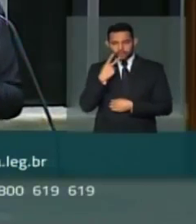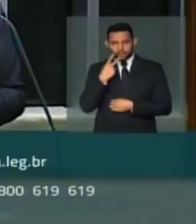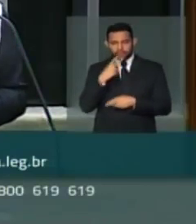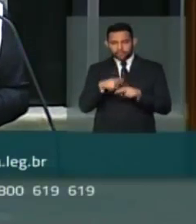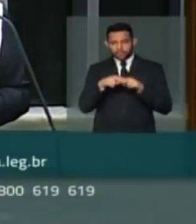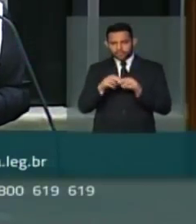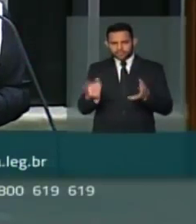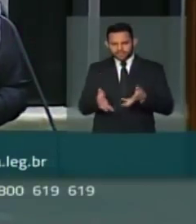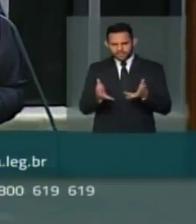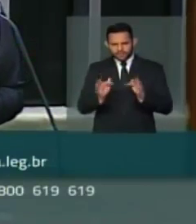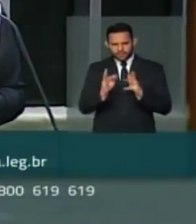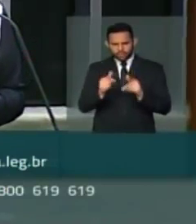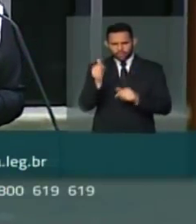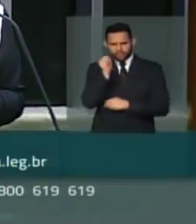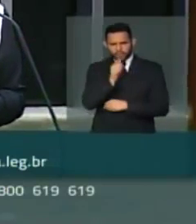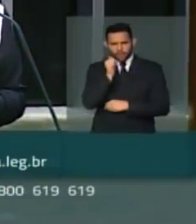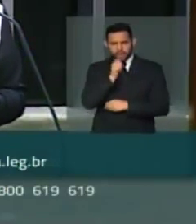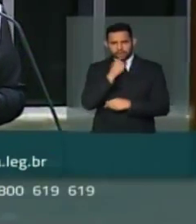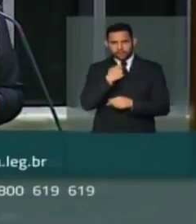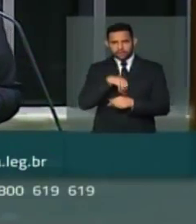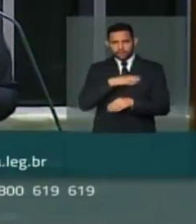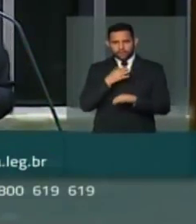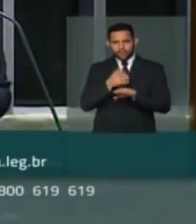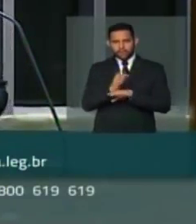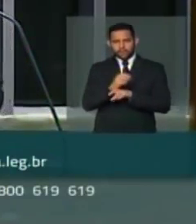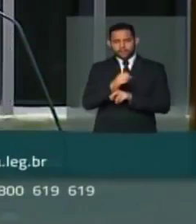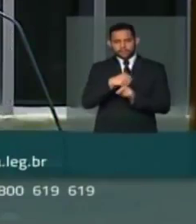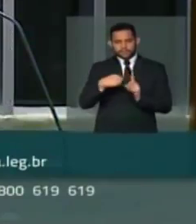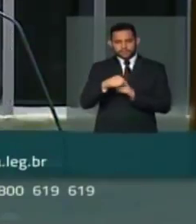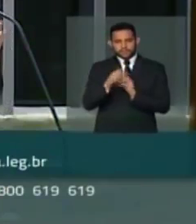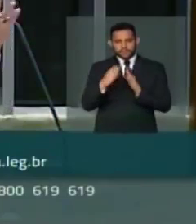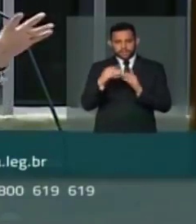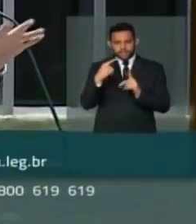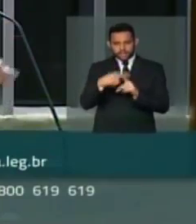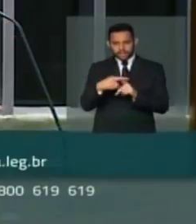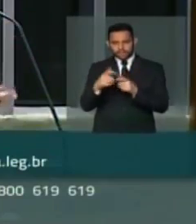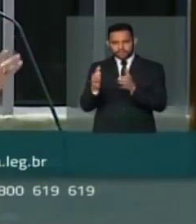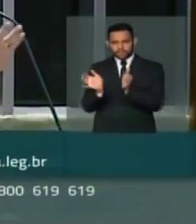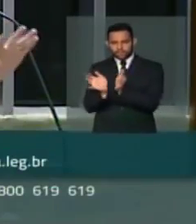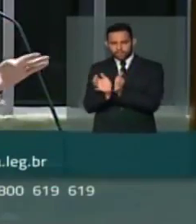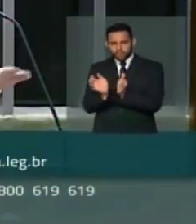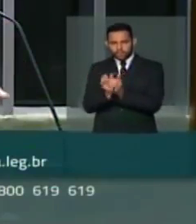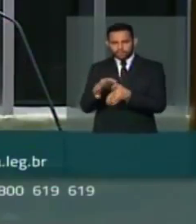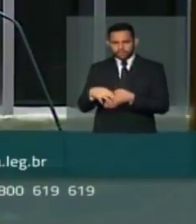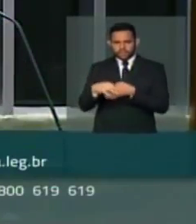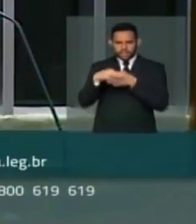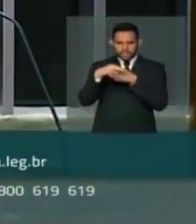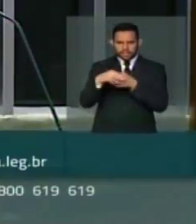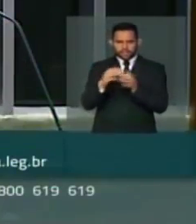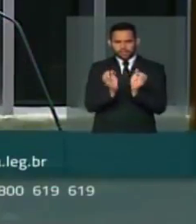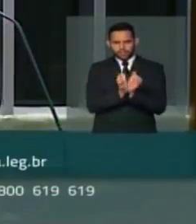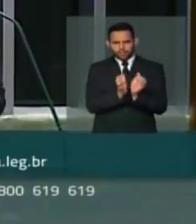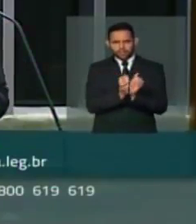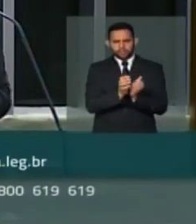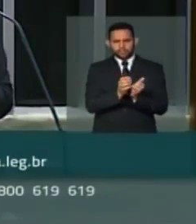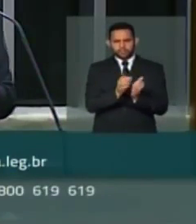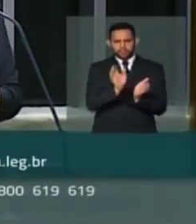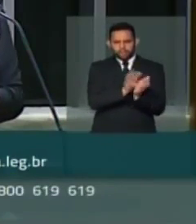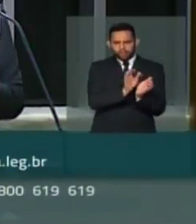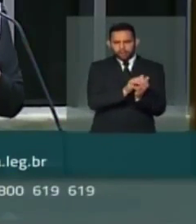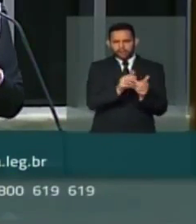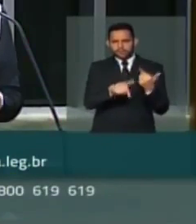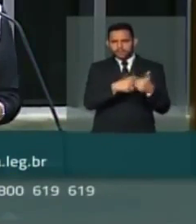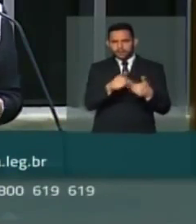motivar todas as mulheres que estão lá na Associação da Igreja, nos grupos de lideranças, no grupo de idosos, que